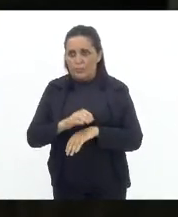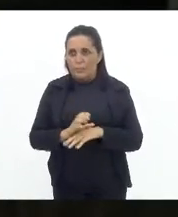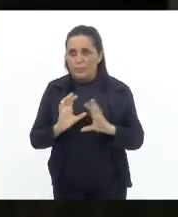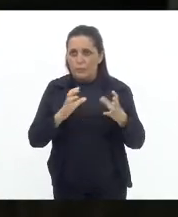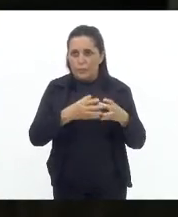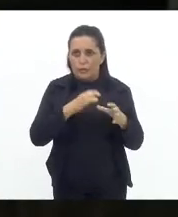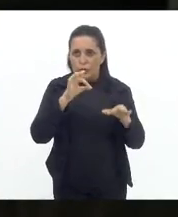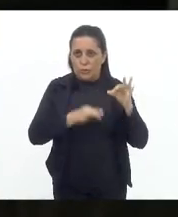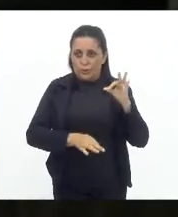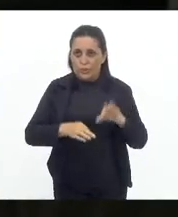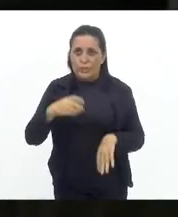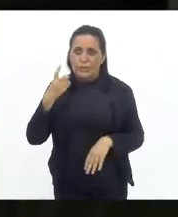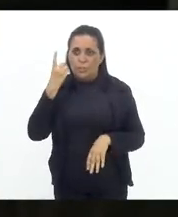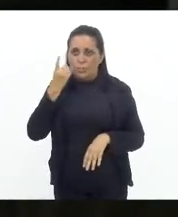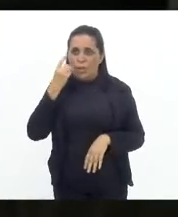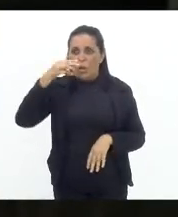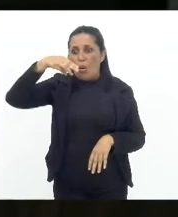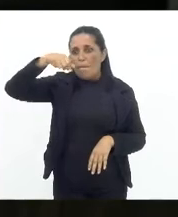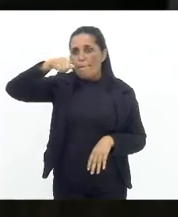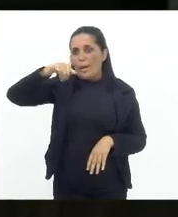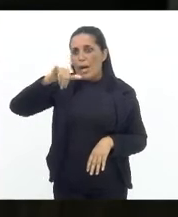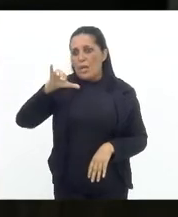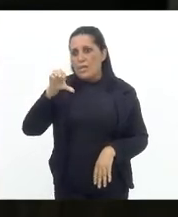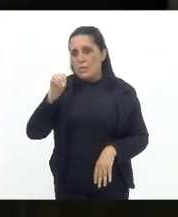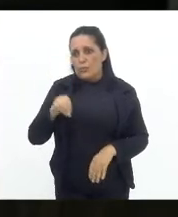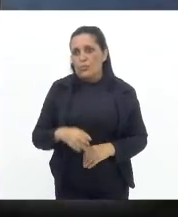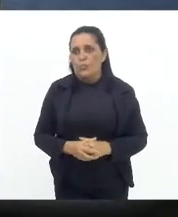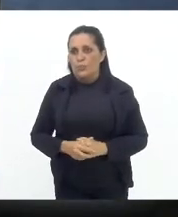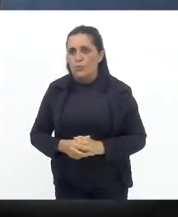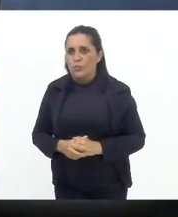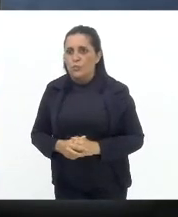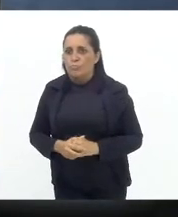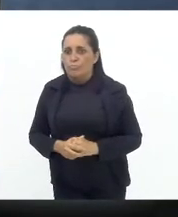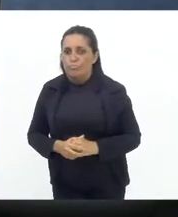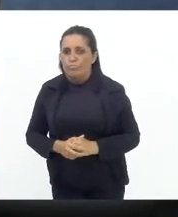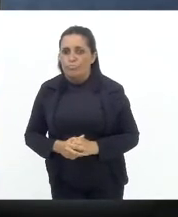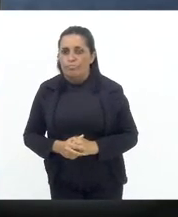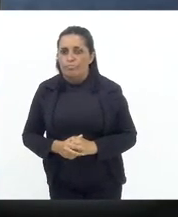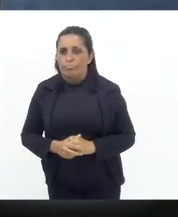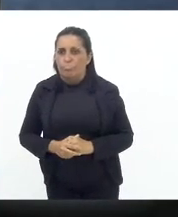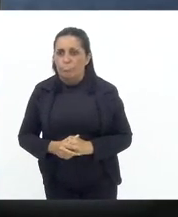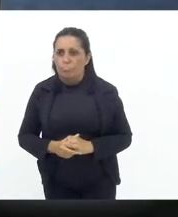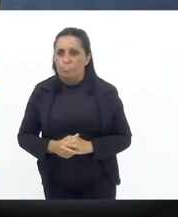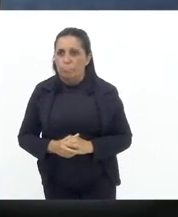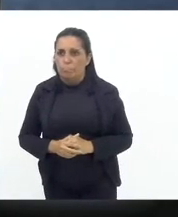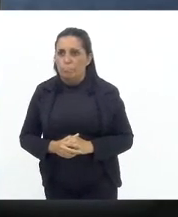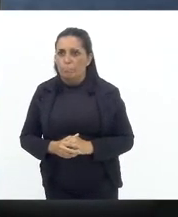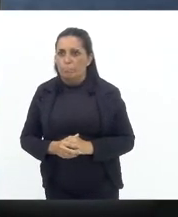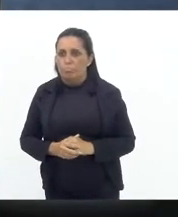Deputado Márcio Pacheco o resultado Márcio Pacheco